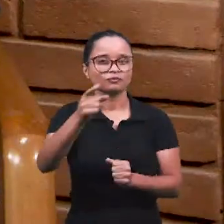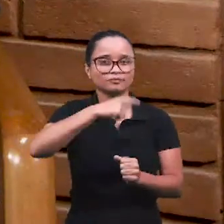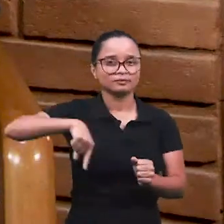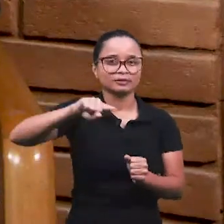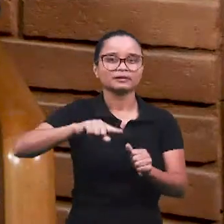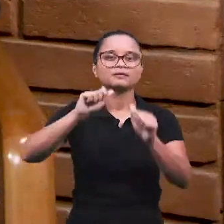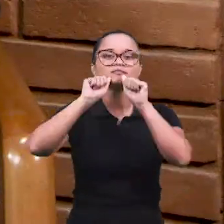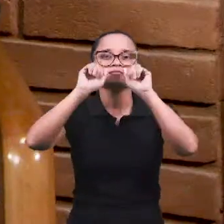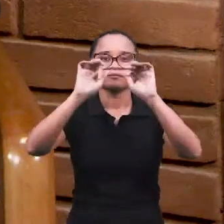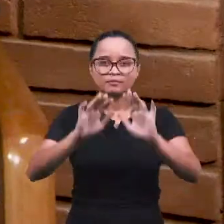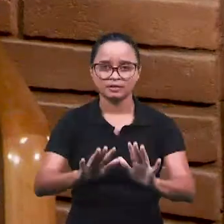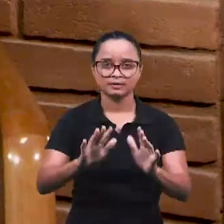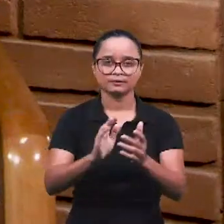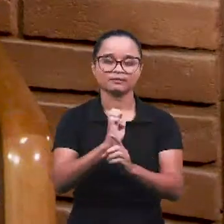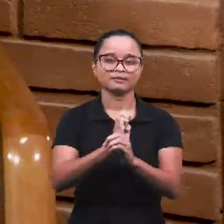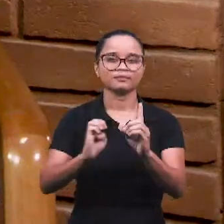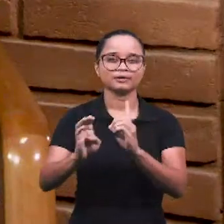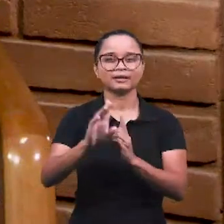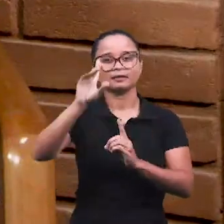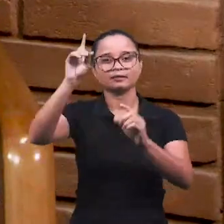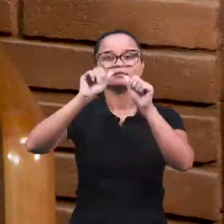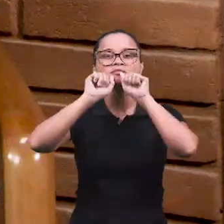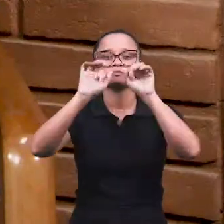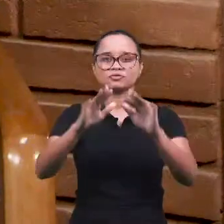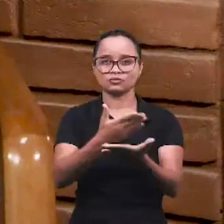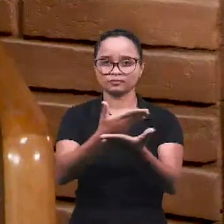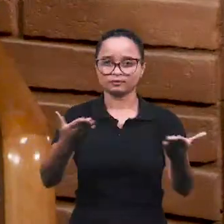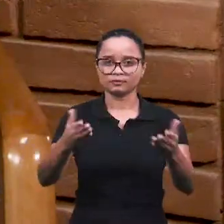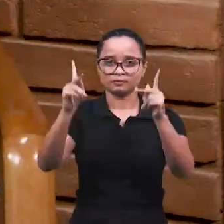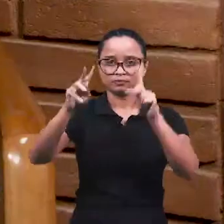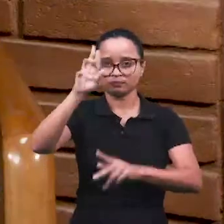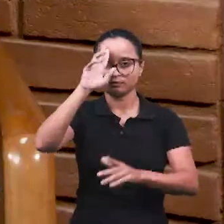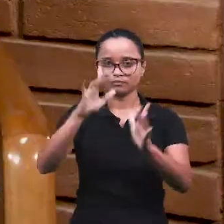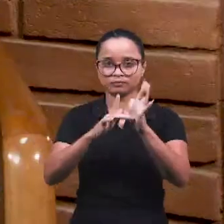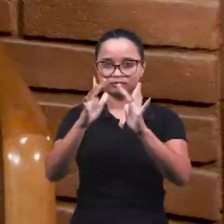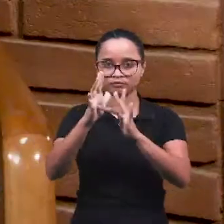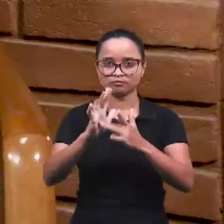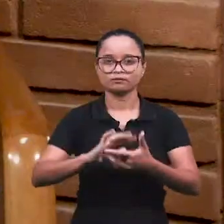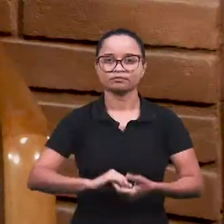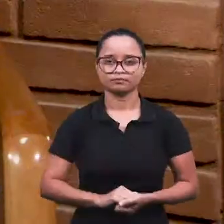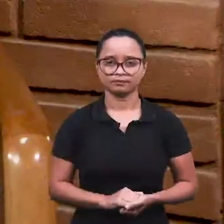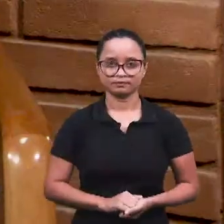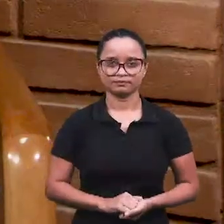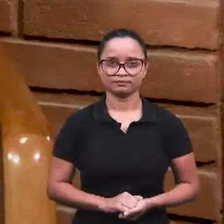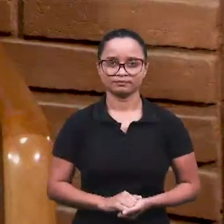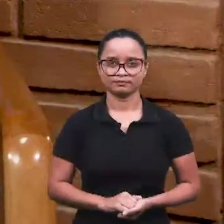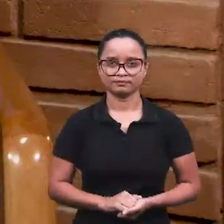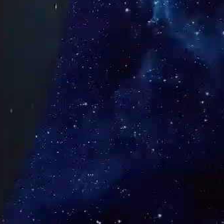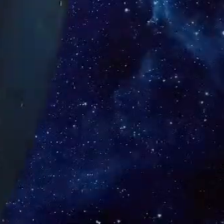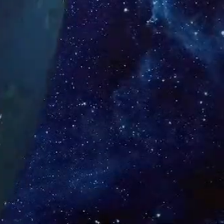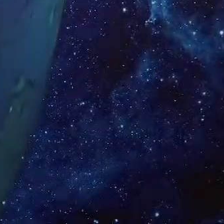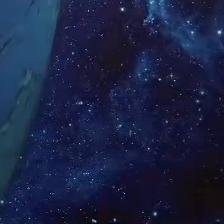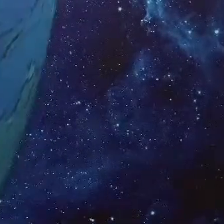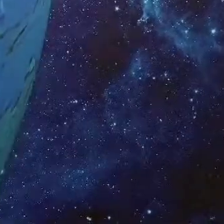participando ali das bênçãos da Escola Bíblica Dominical. Que Deus então a todos abençoe com a paz do Senhor Jesus.